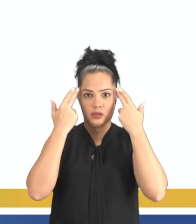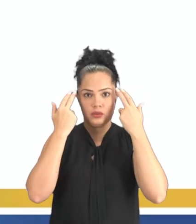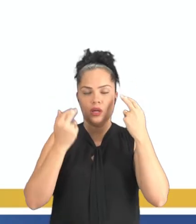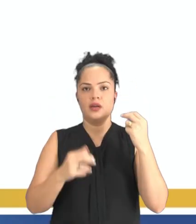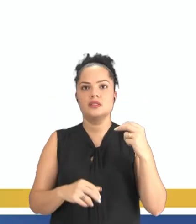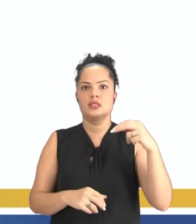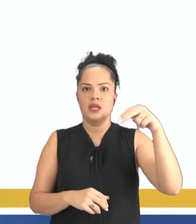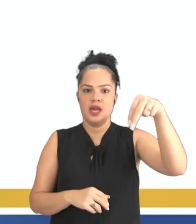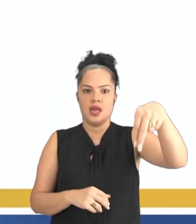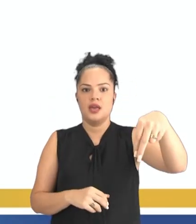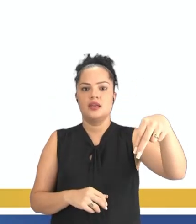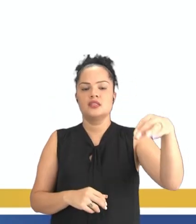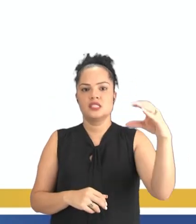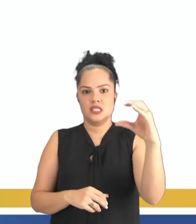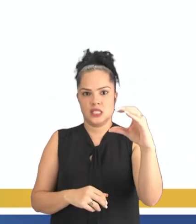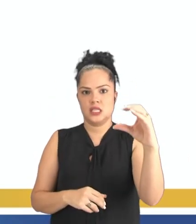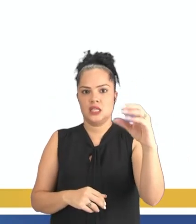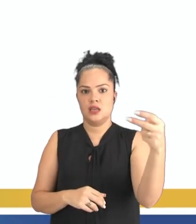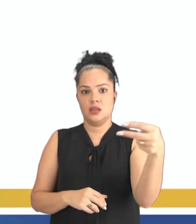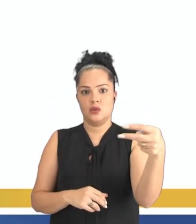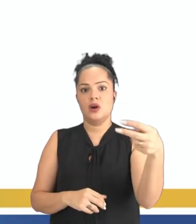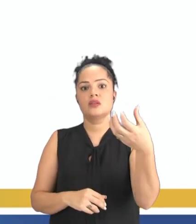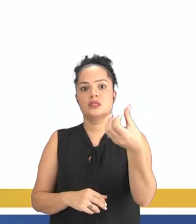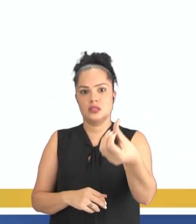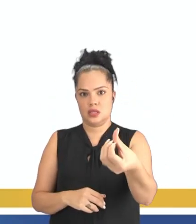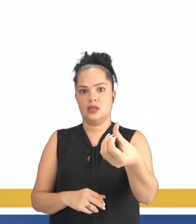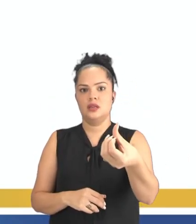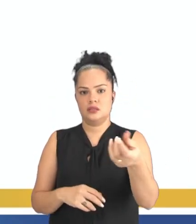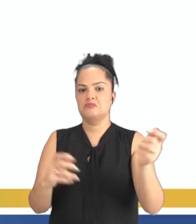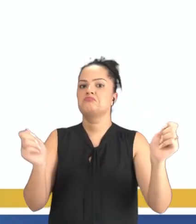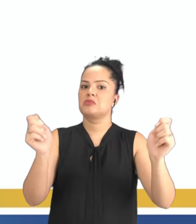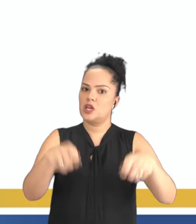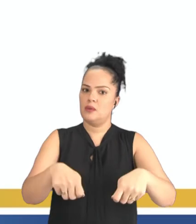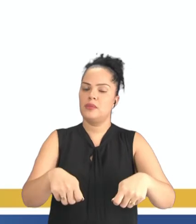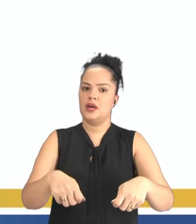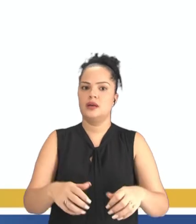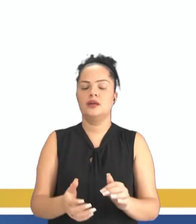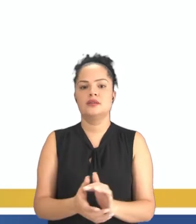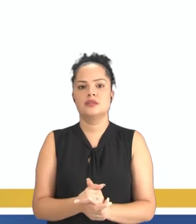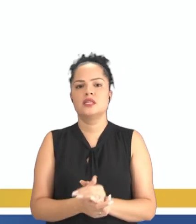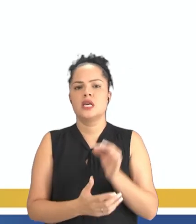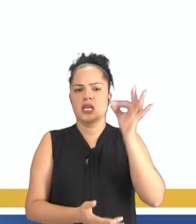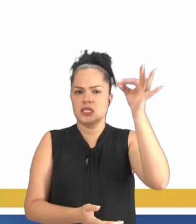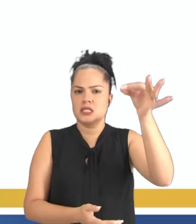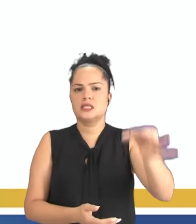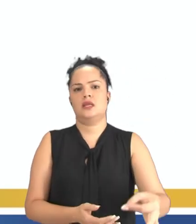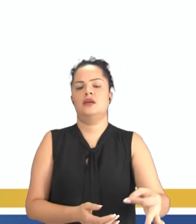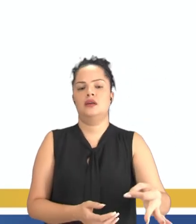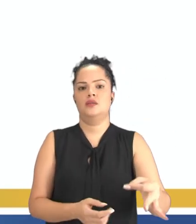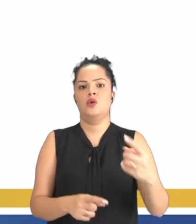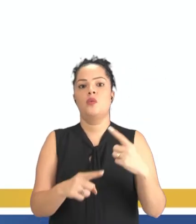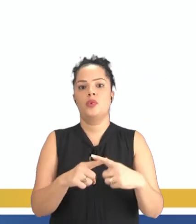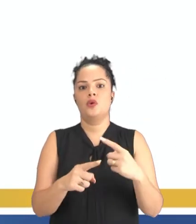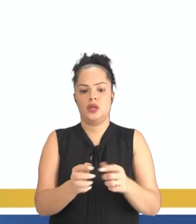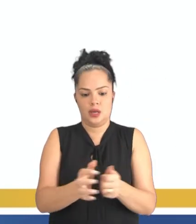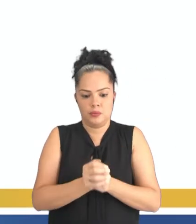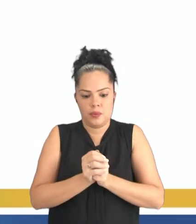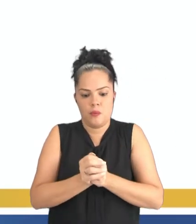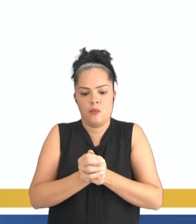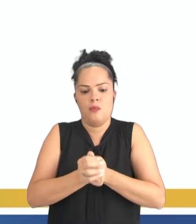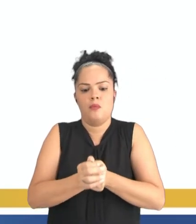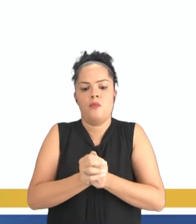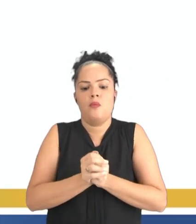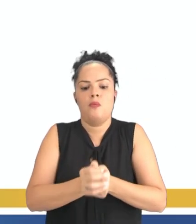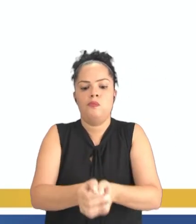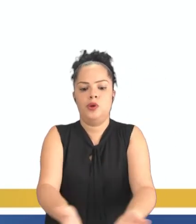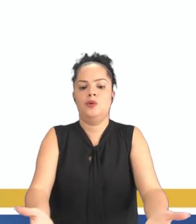C seria 6, eu tenho 6 possibilidades. Nesse último caso aí eu falo que é um evento certo, porque quando eu for lançar o dado é certo que vai cair